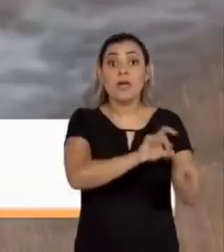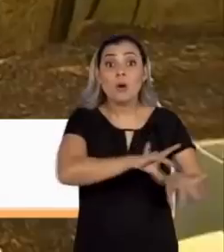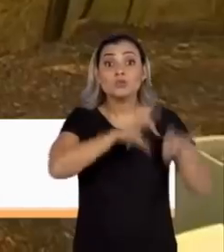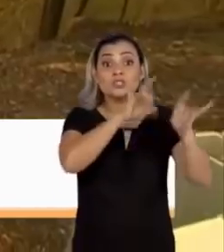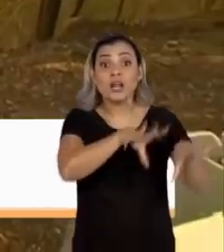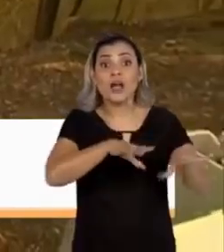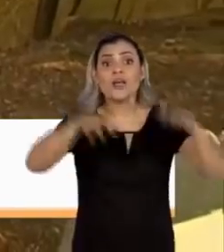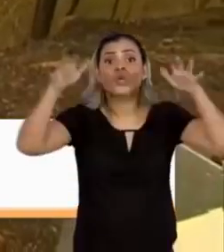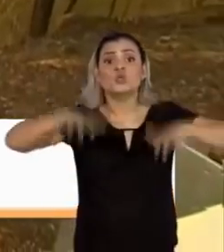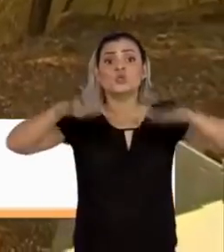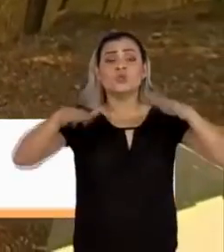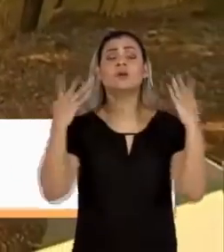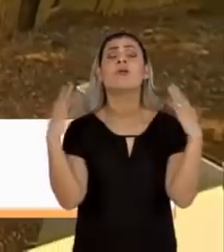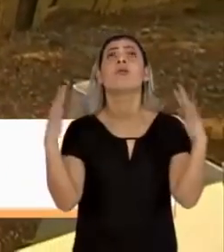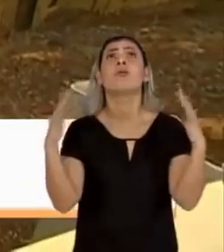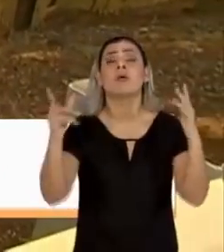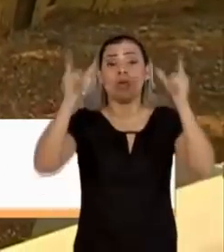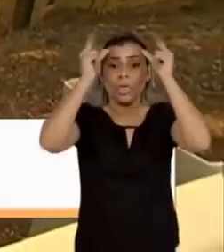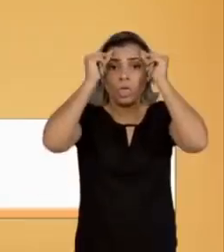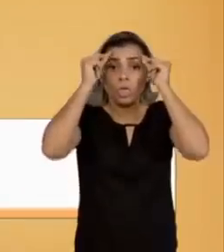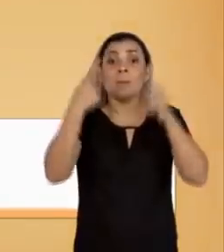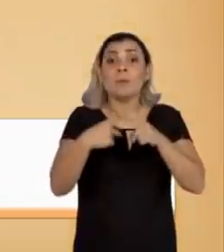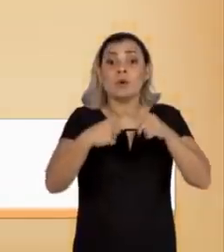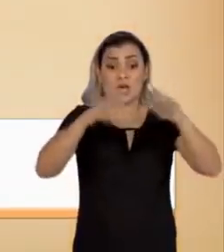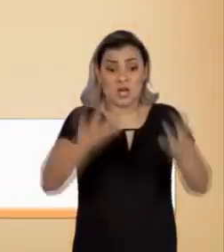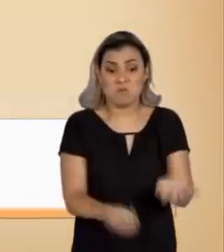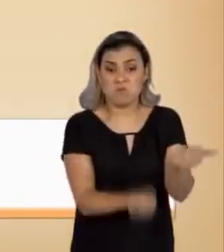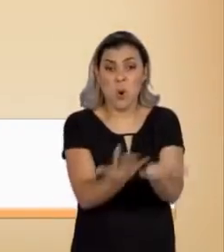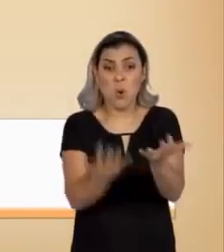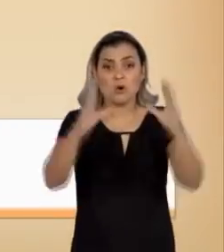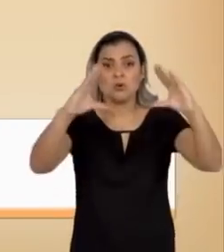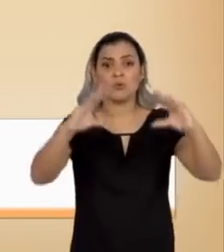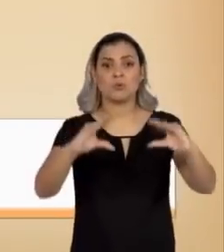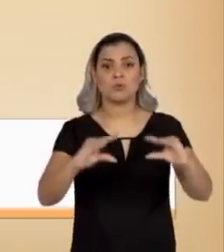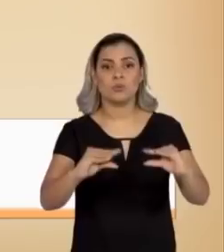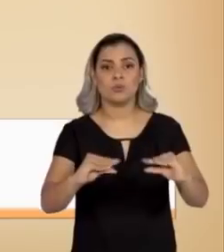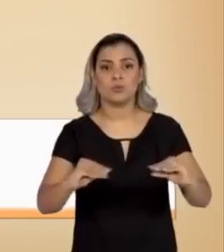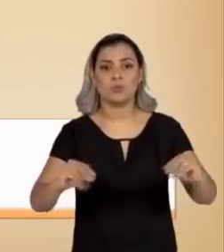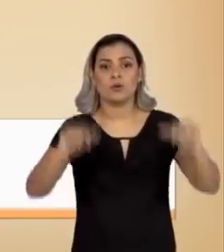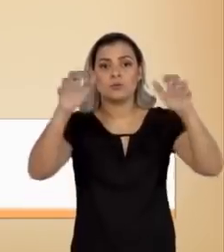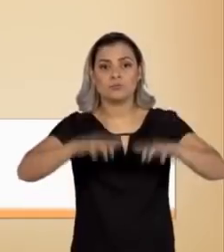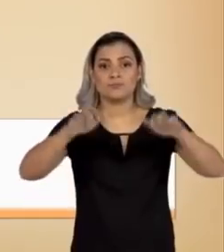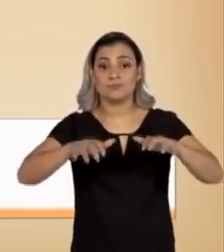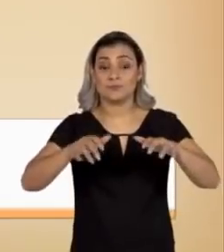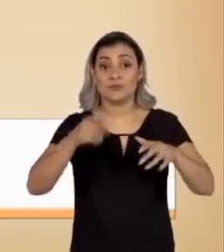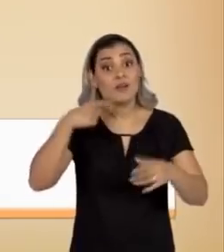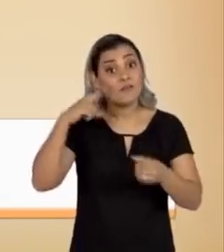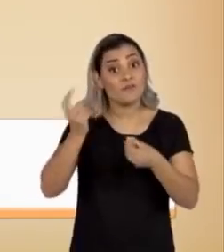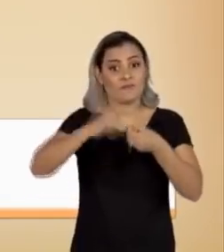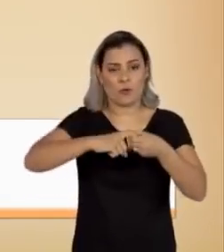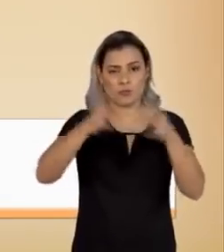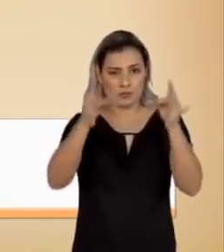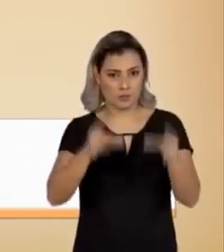a chegada da chuva, que alivia os incêndios que castigaram a região. A gente volta já.